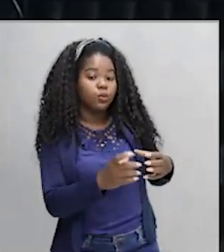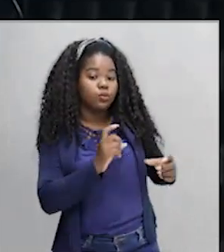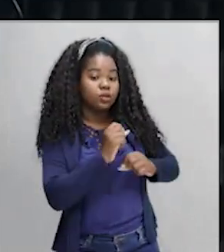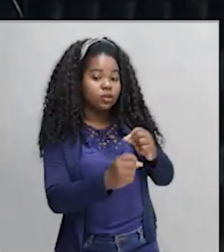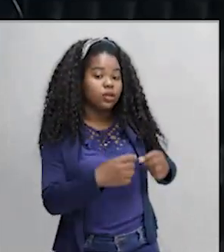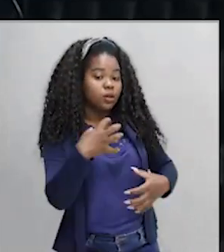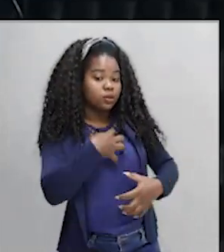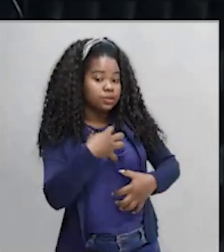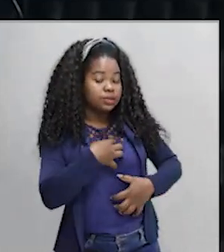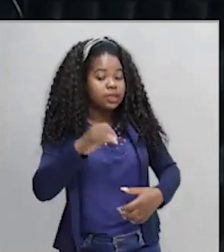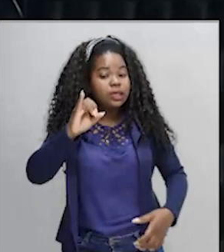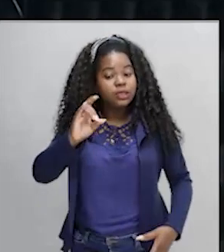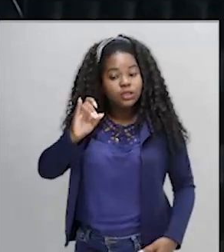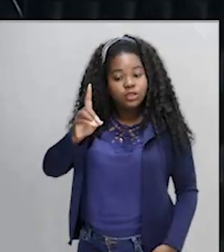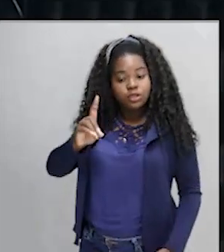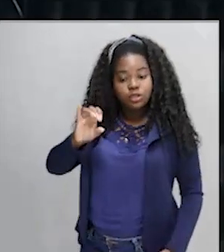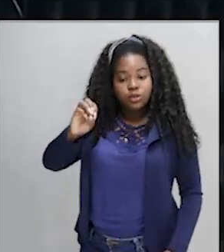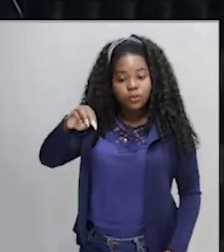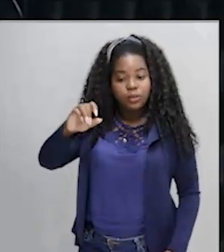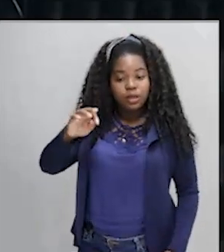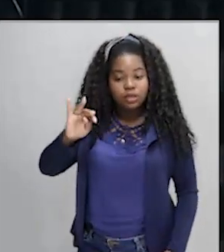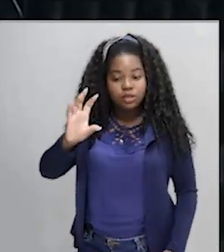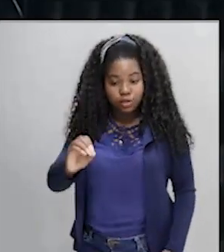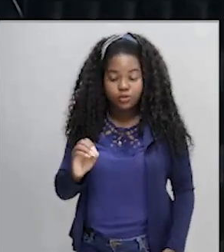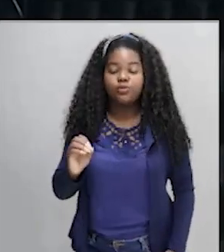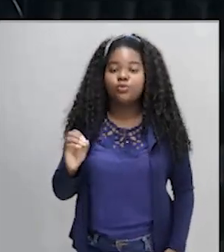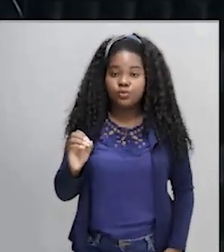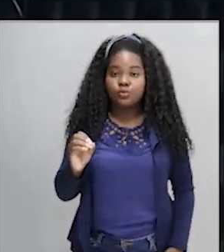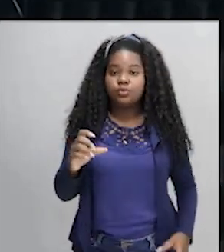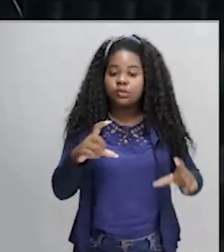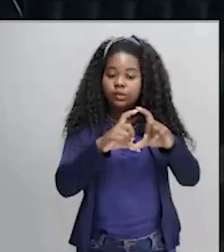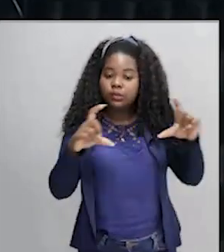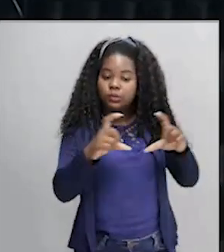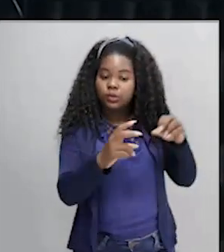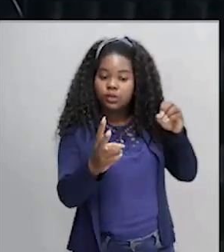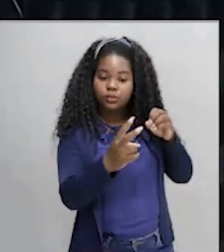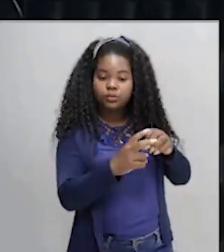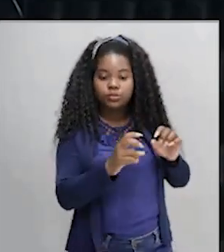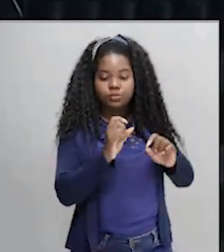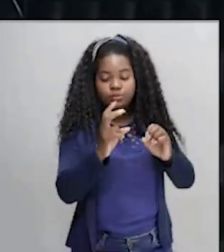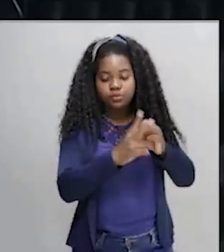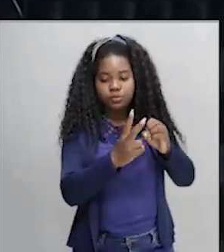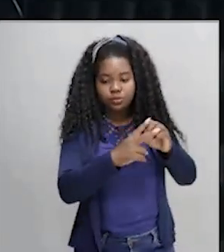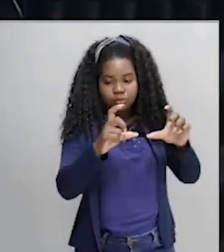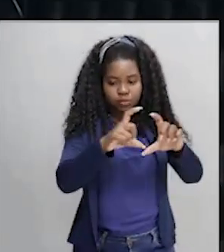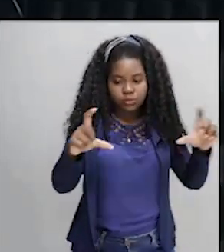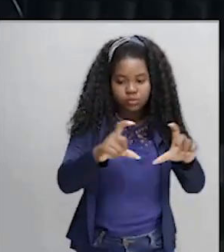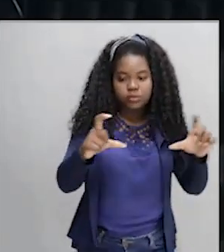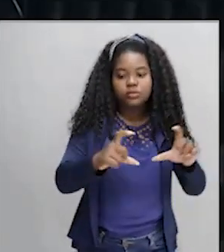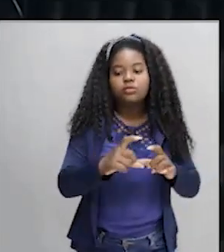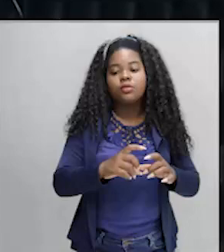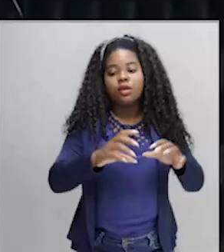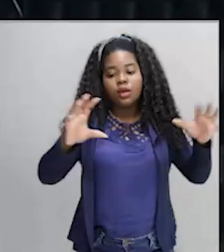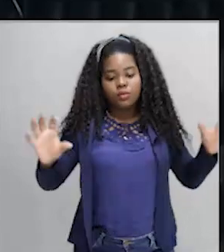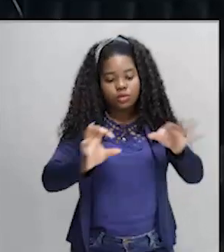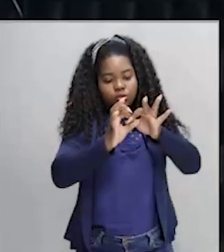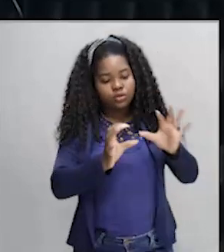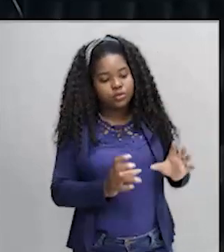sentido idiomático. Ou seja, o verbo frasal é uma combinação de palavras que representam um